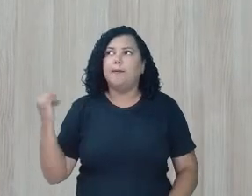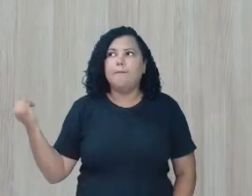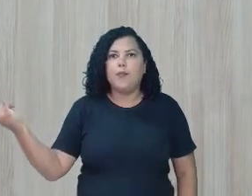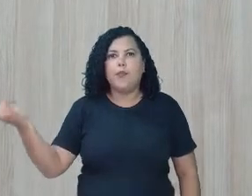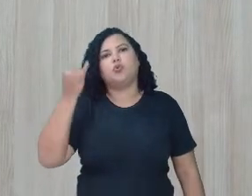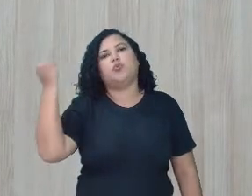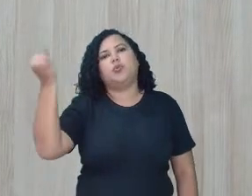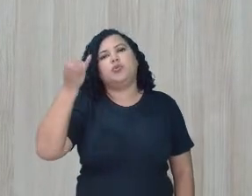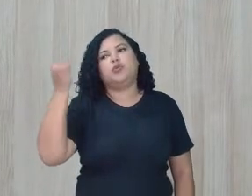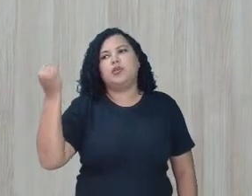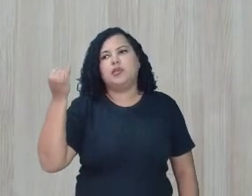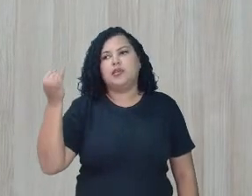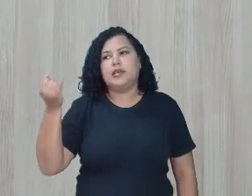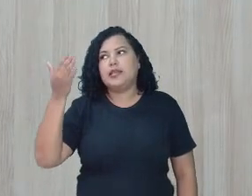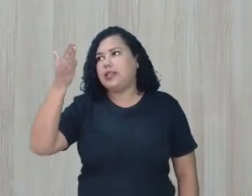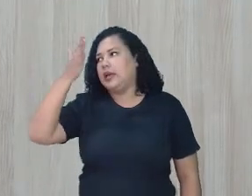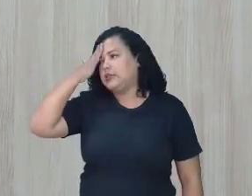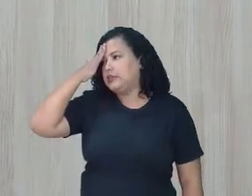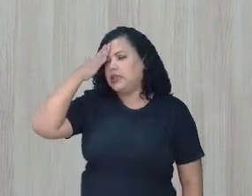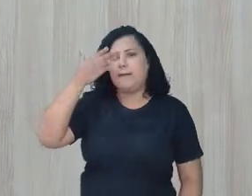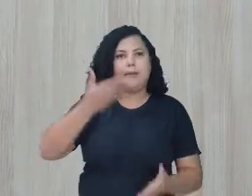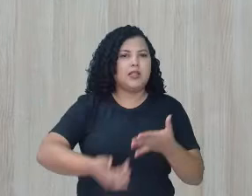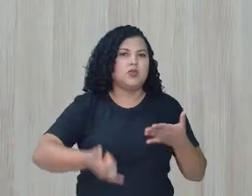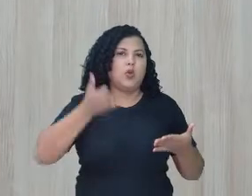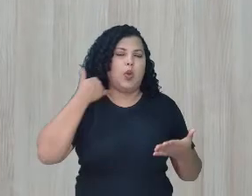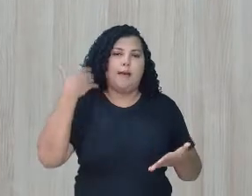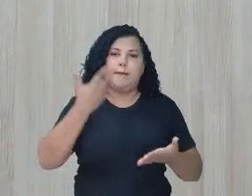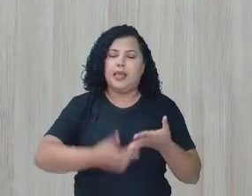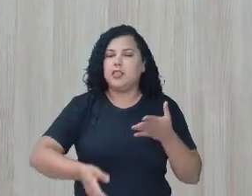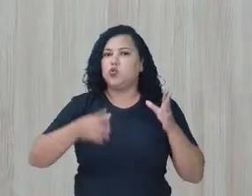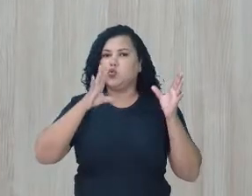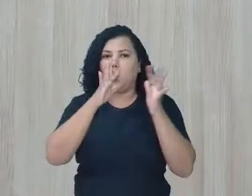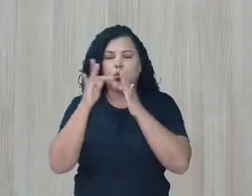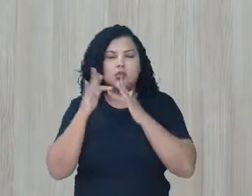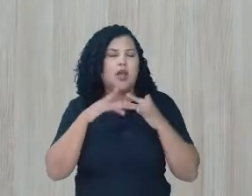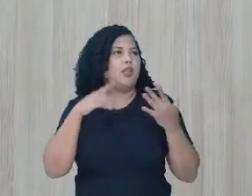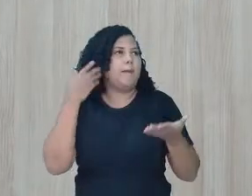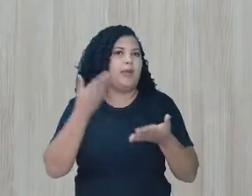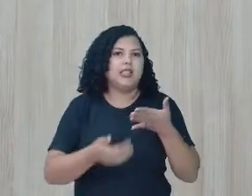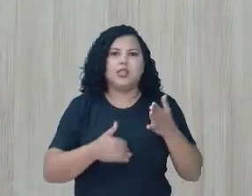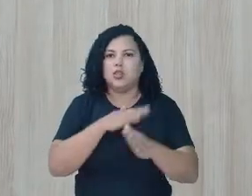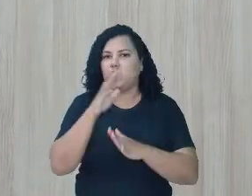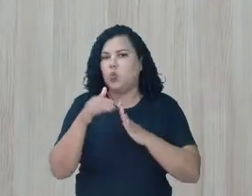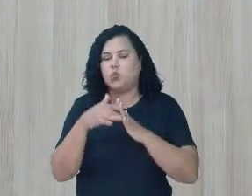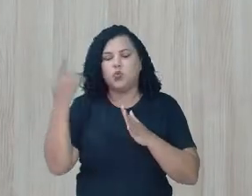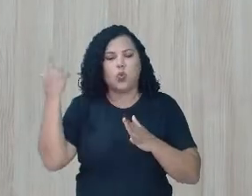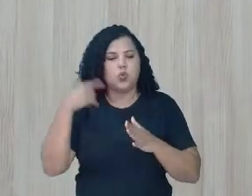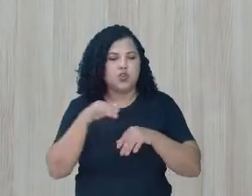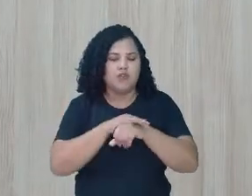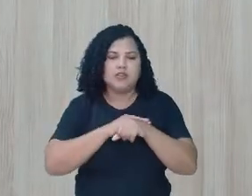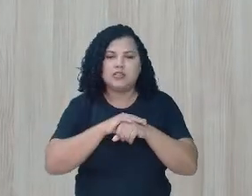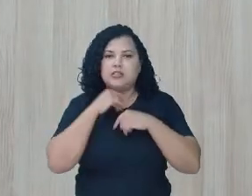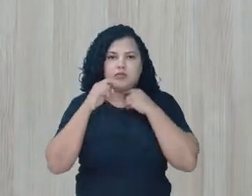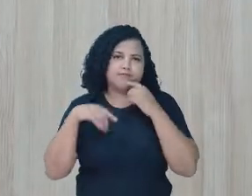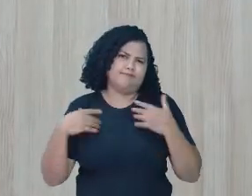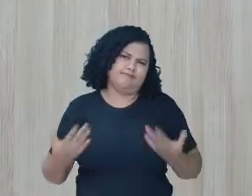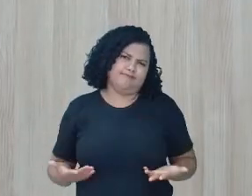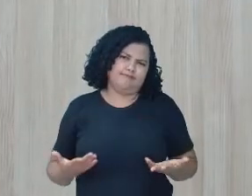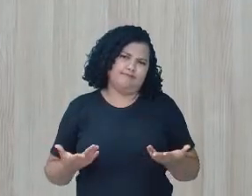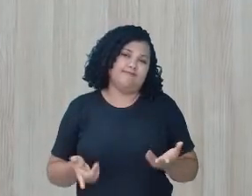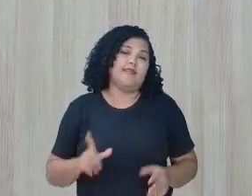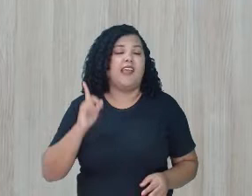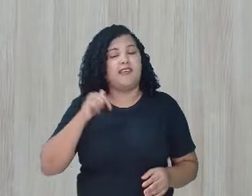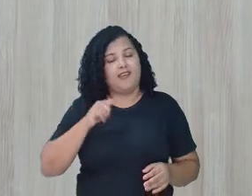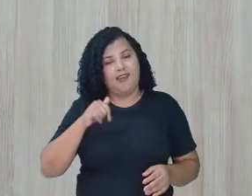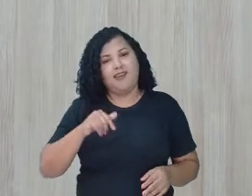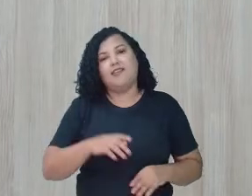importância. Nossa, minha gente, agora que eu perdi meu celular, eu perdi toda a minha agenda, perdi todos os meus contatos, não consigo mais falar com ninguém, olha o desespero.